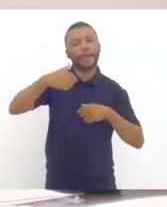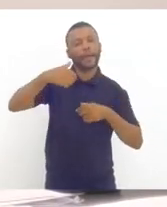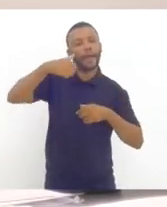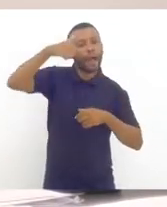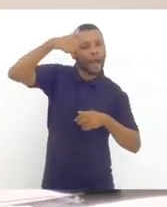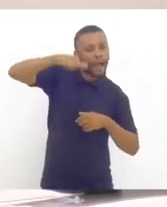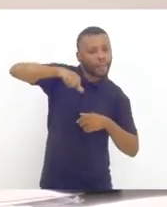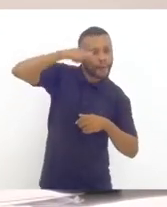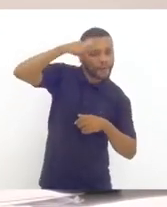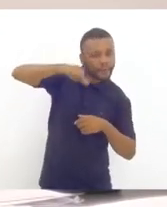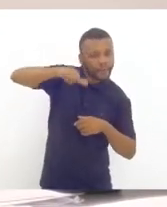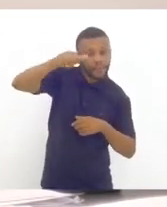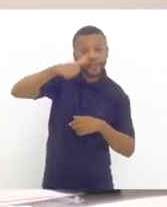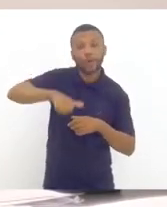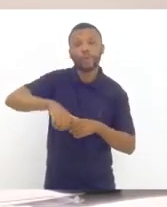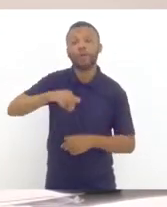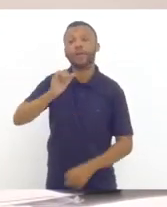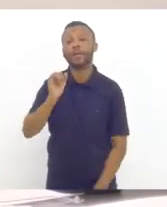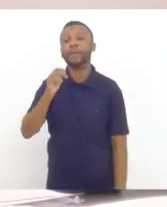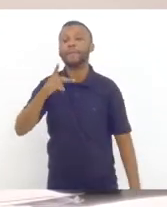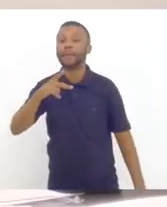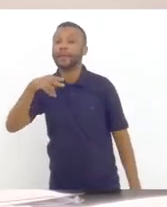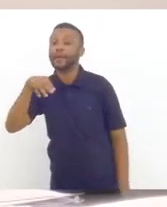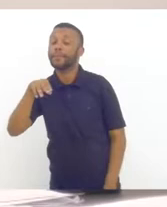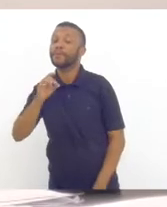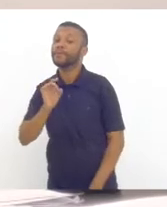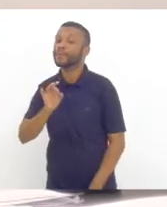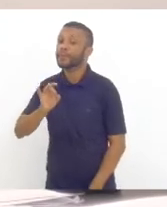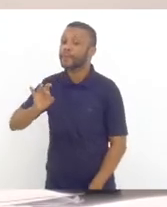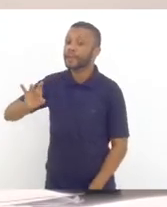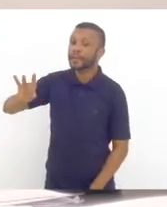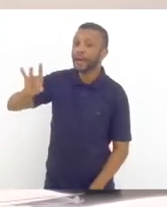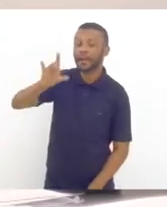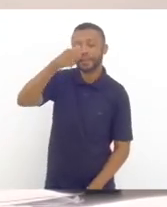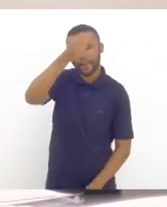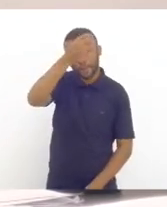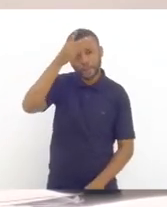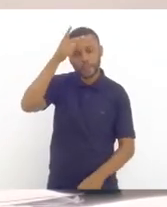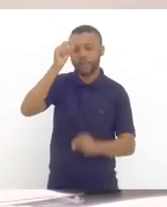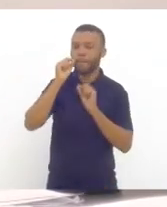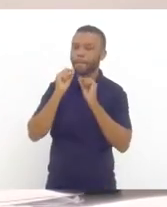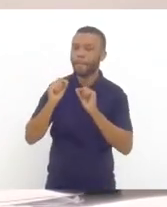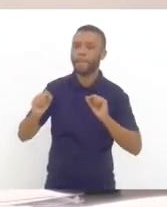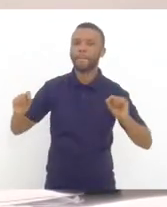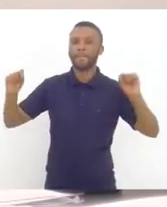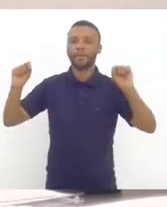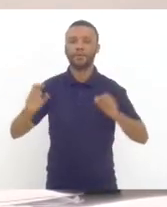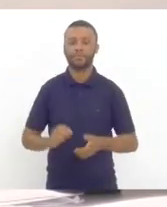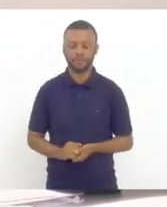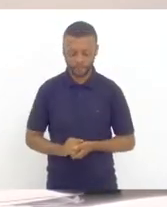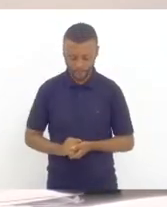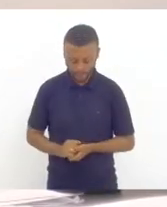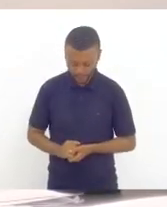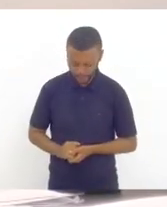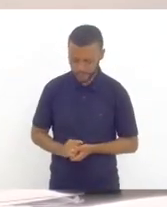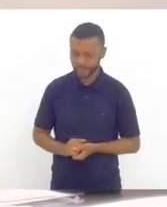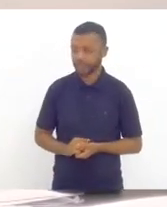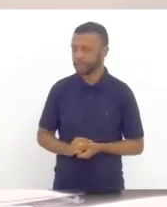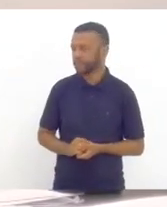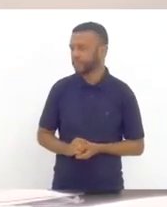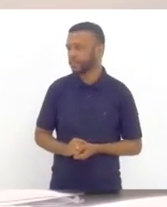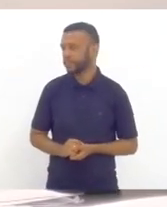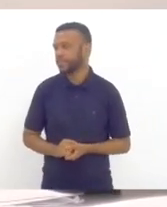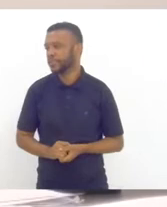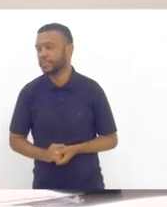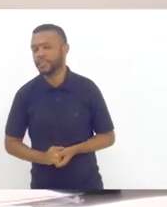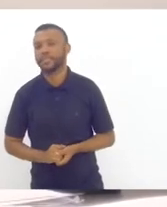IPM de cada município. Bom, Então, tem